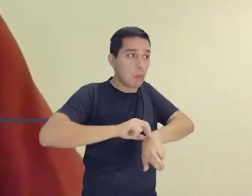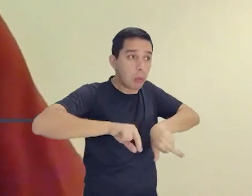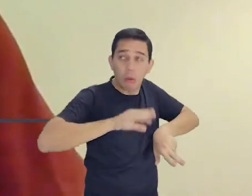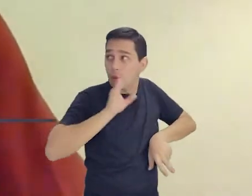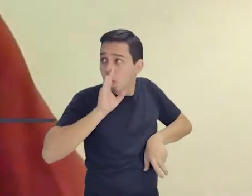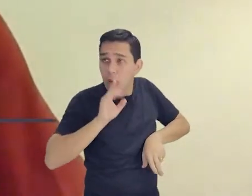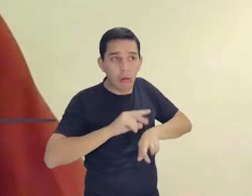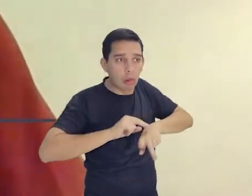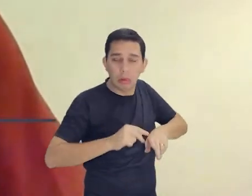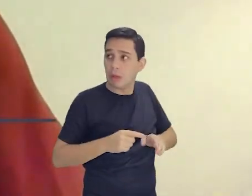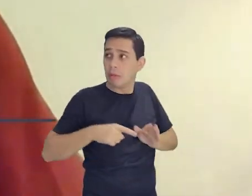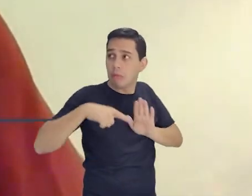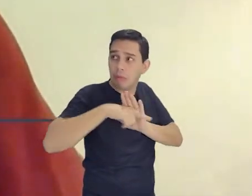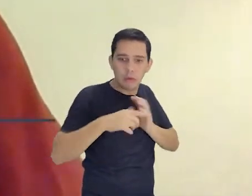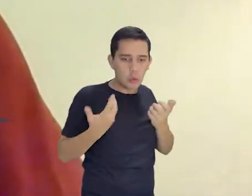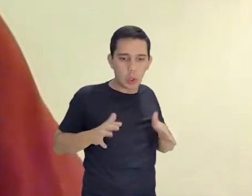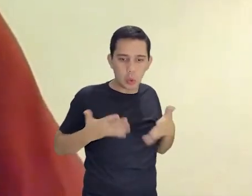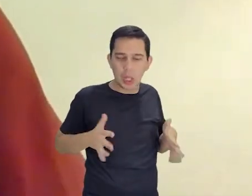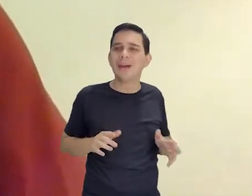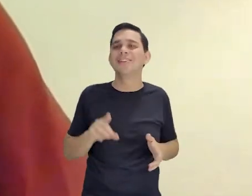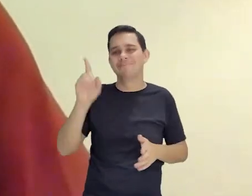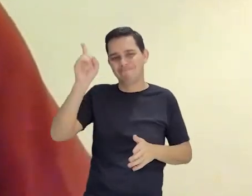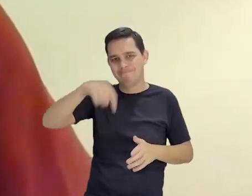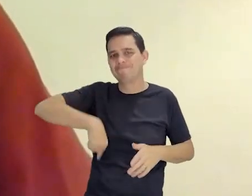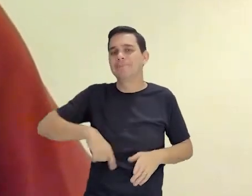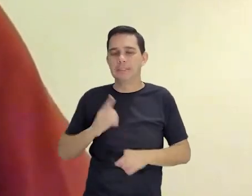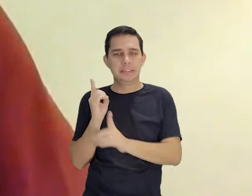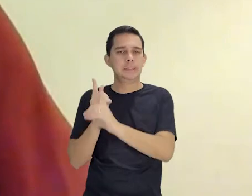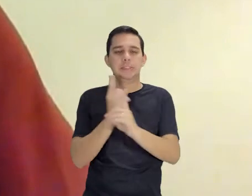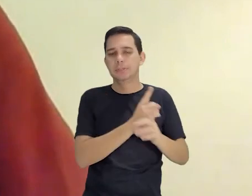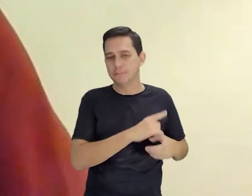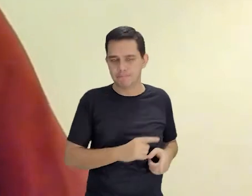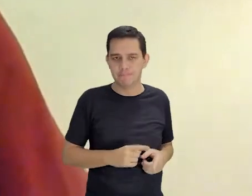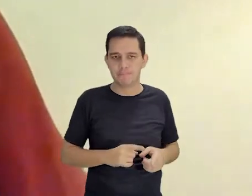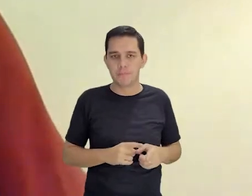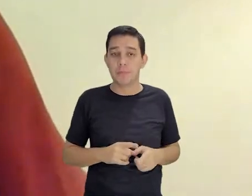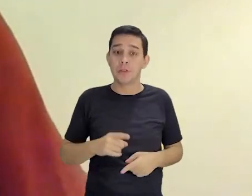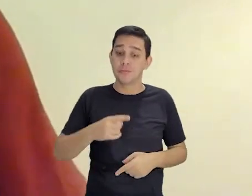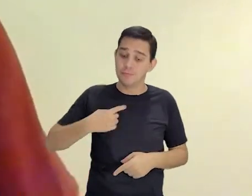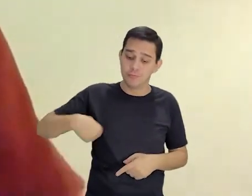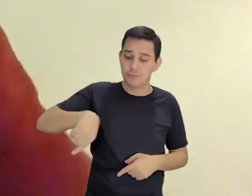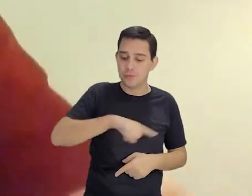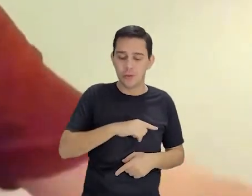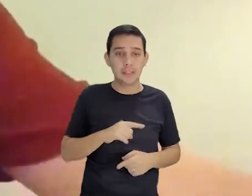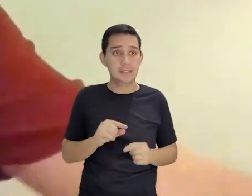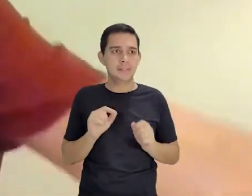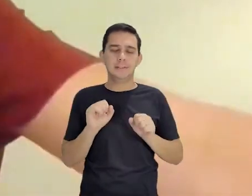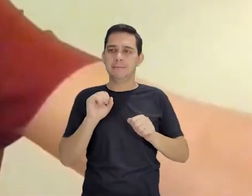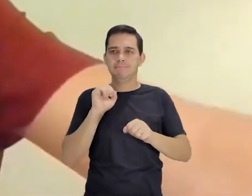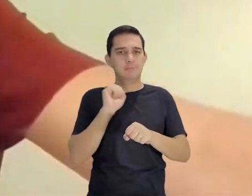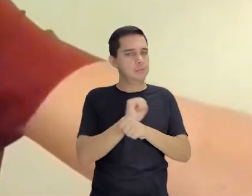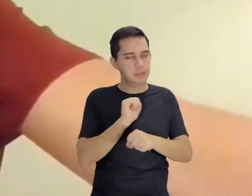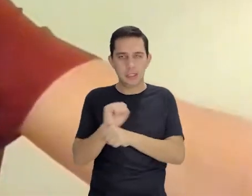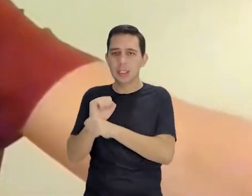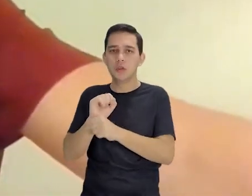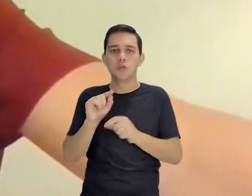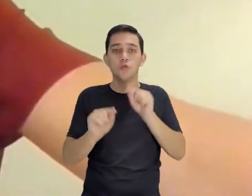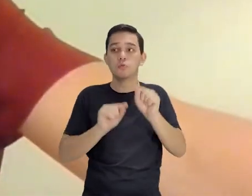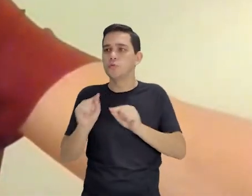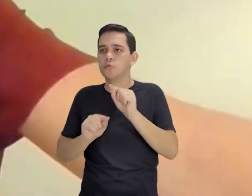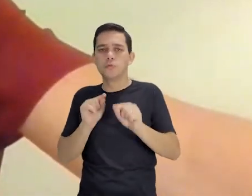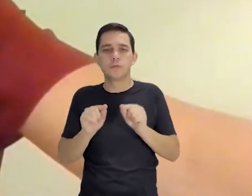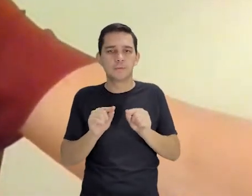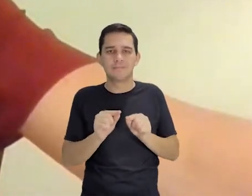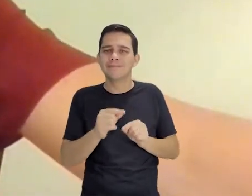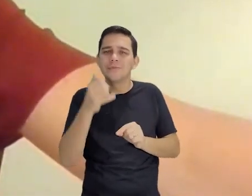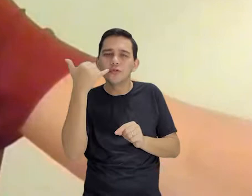tempo uma intervenção ali do Ministério Público, da polícia. Estamos com bastante expectativa sobre a